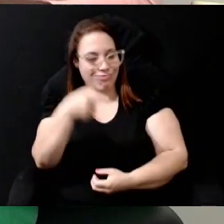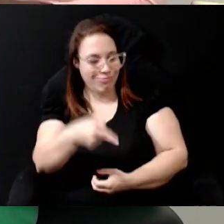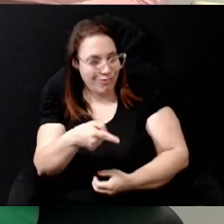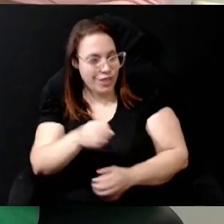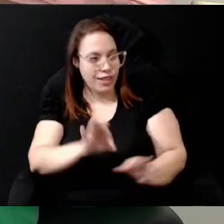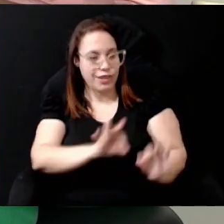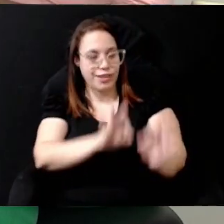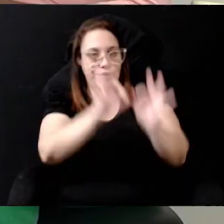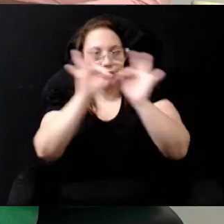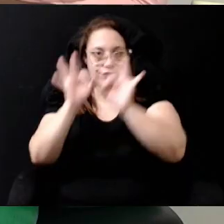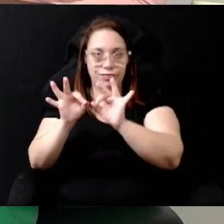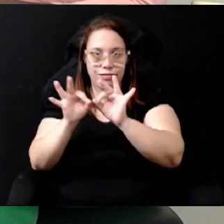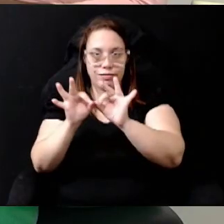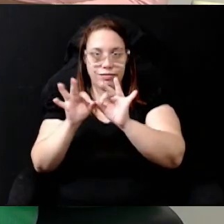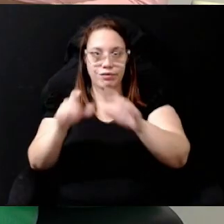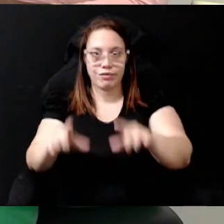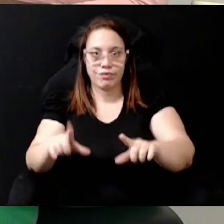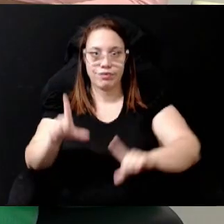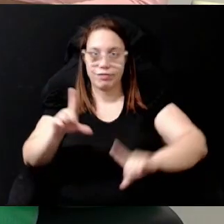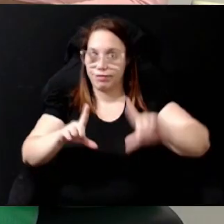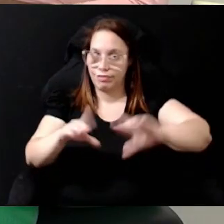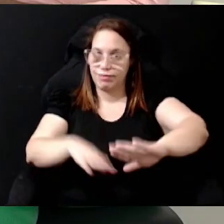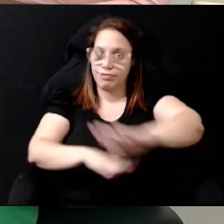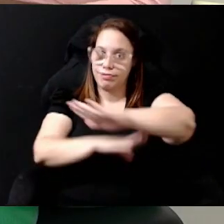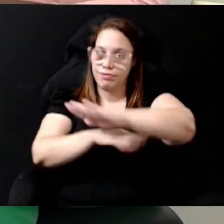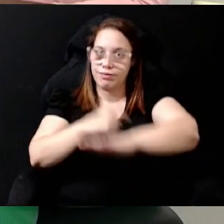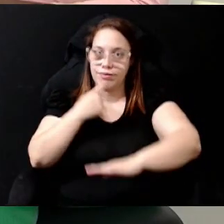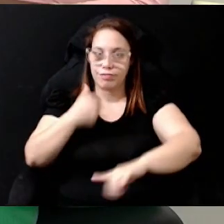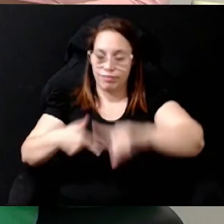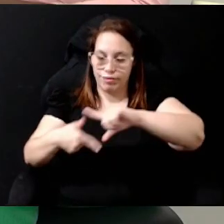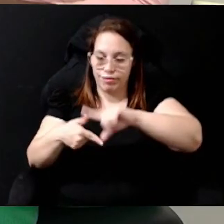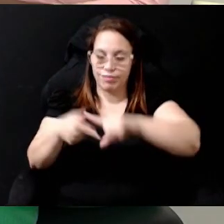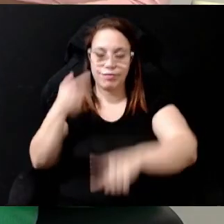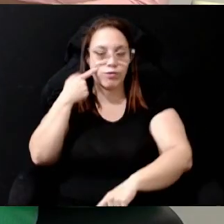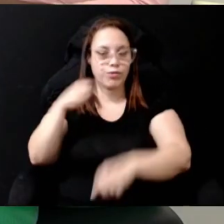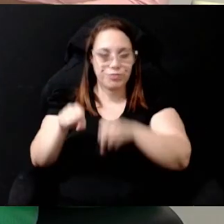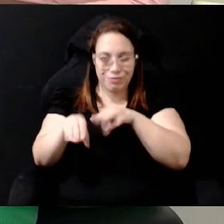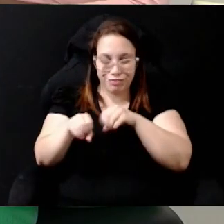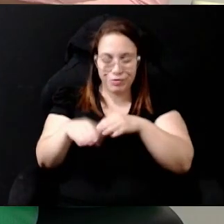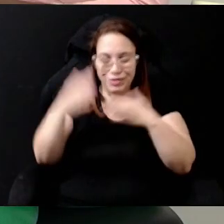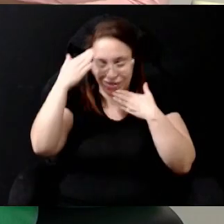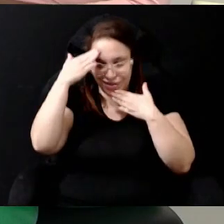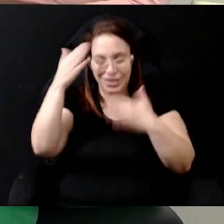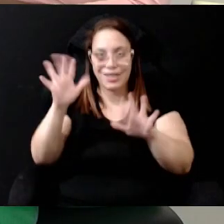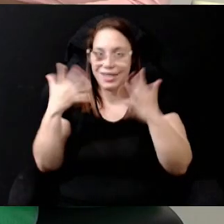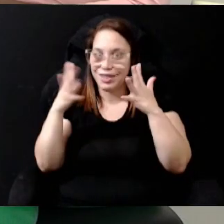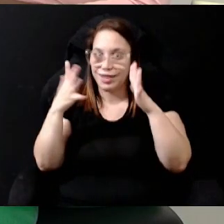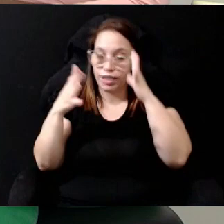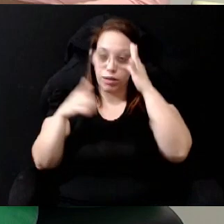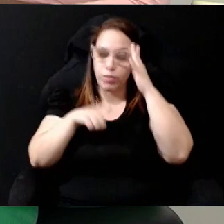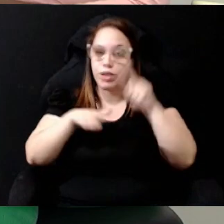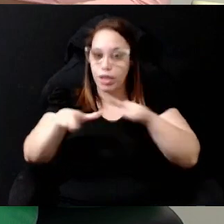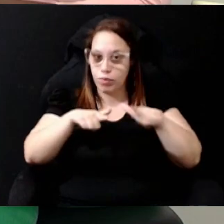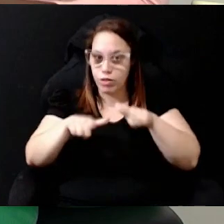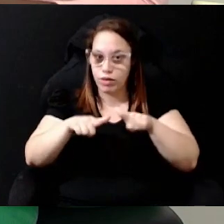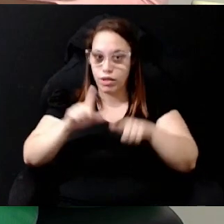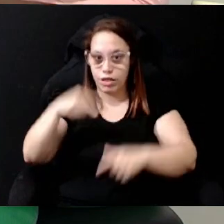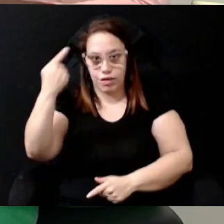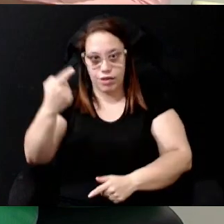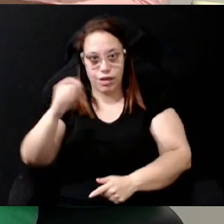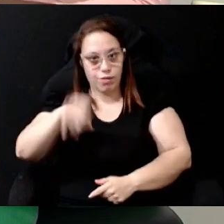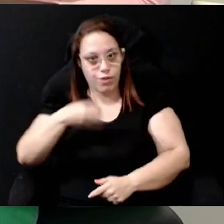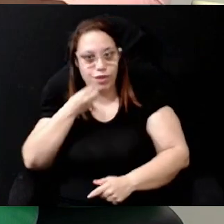Obrigada. aula, inclusive, aqui para o pessoal que tá assistindo a gente, assistindo ao quadro De Olho na Educação. Obrigado, parabéns